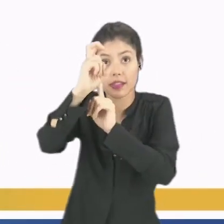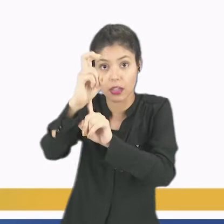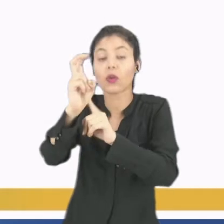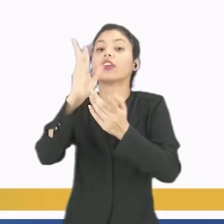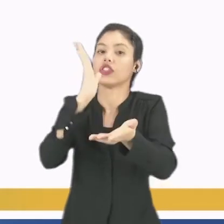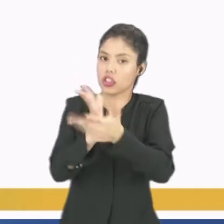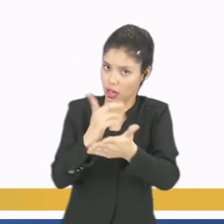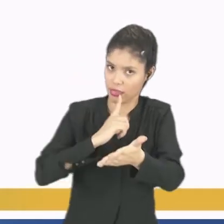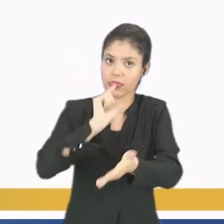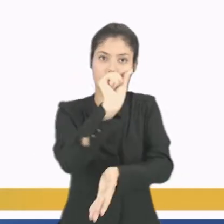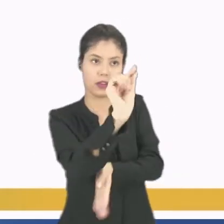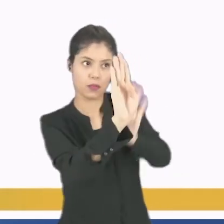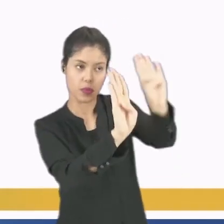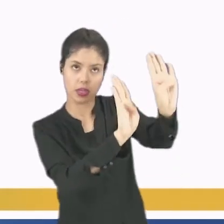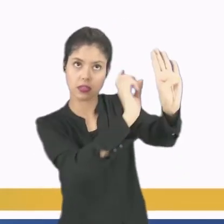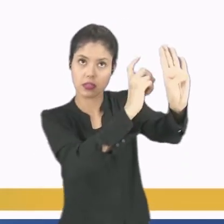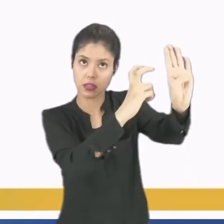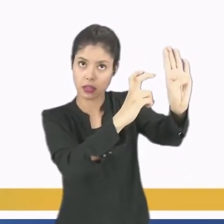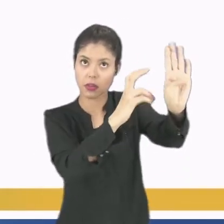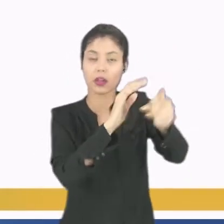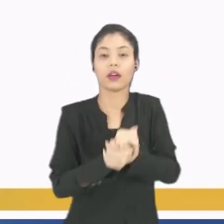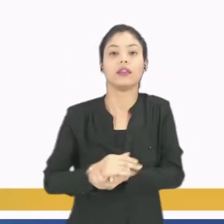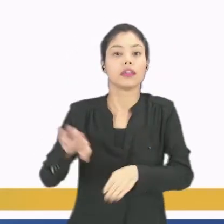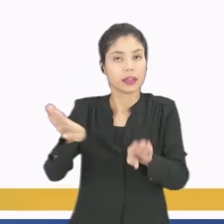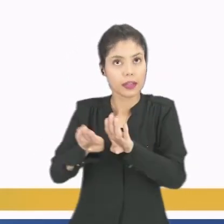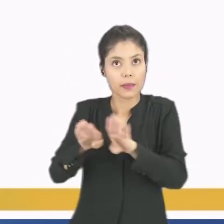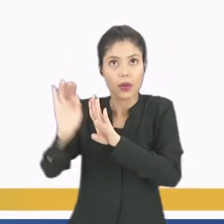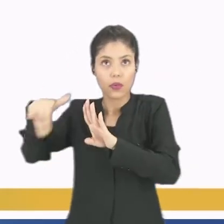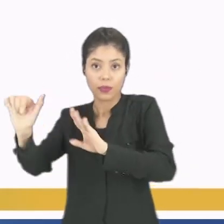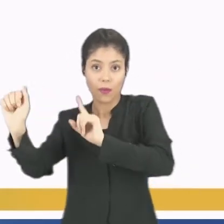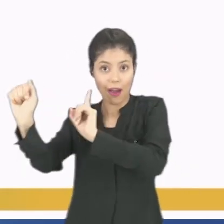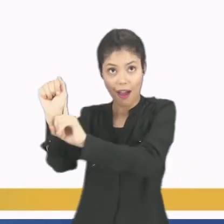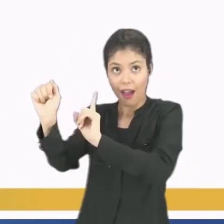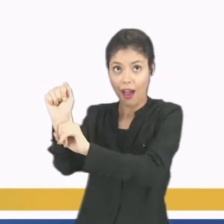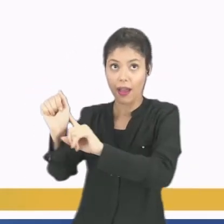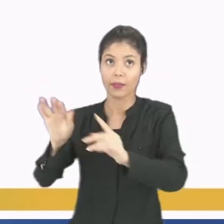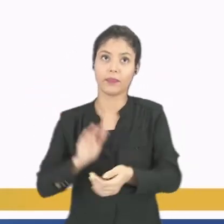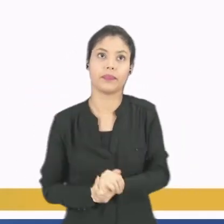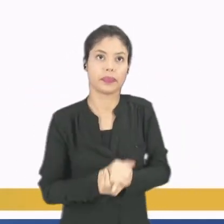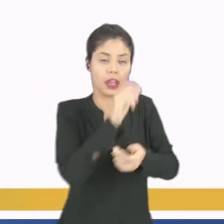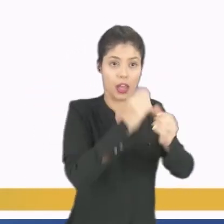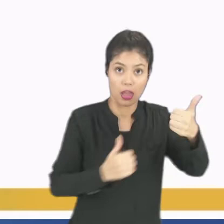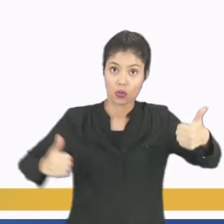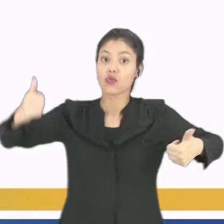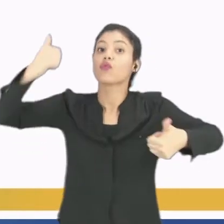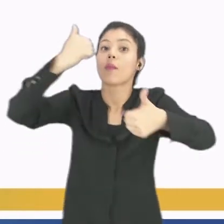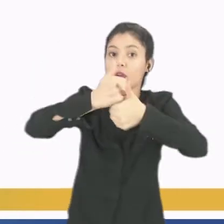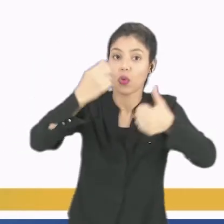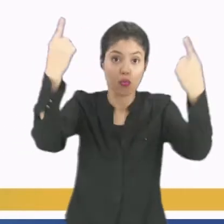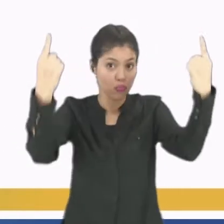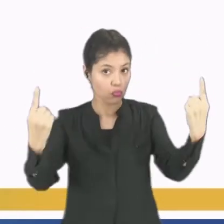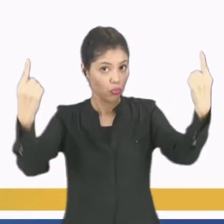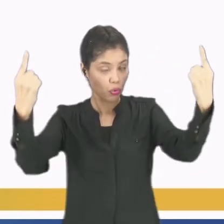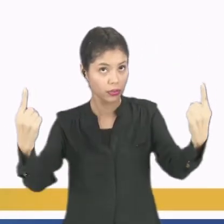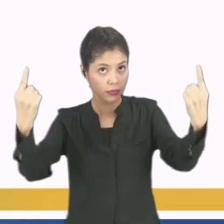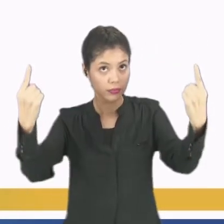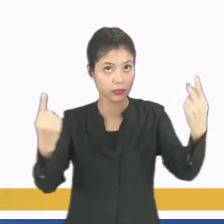porque está aqui. E o YA, tá, é Y. Aí, no caso, eu elevo ao quadrado em ambos os